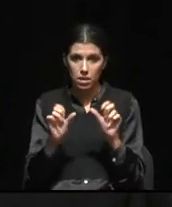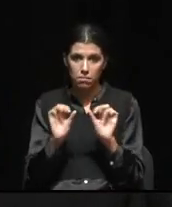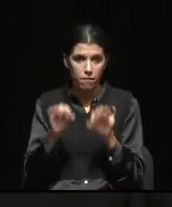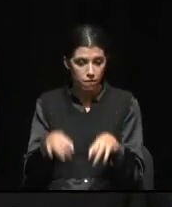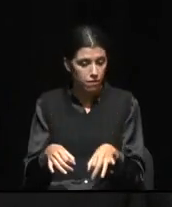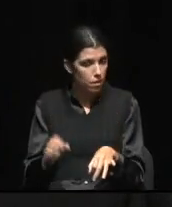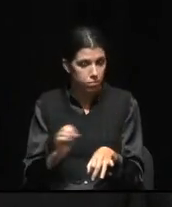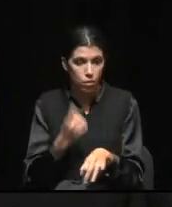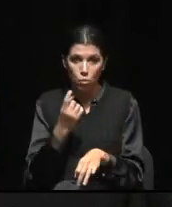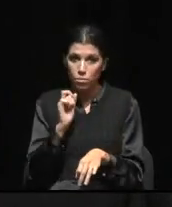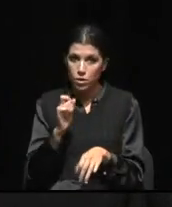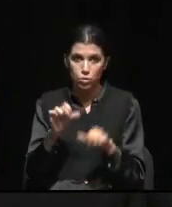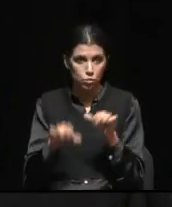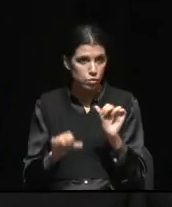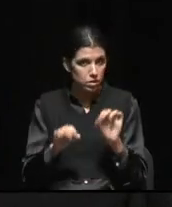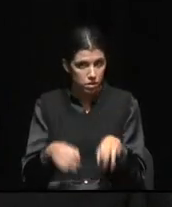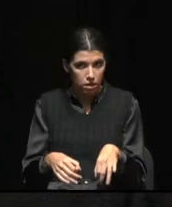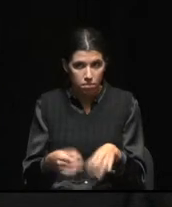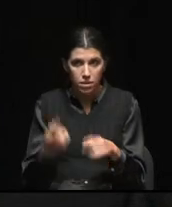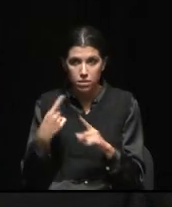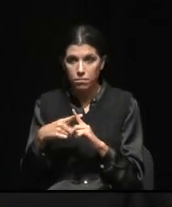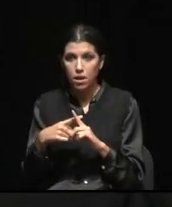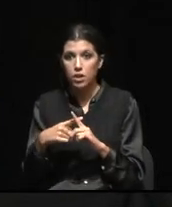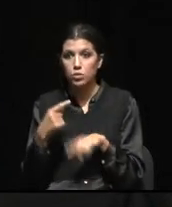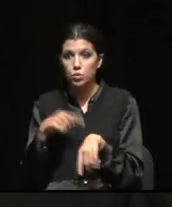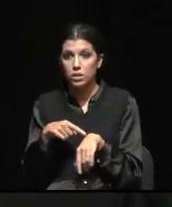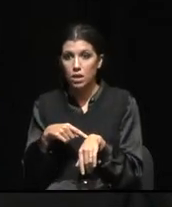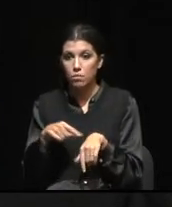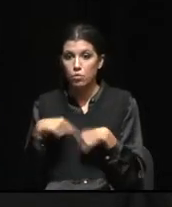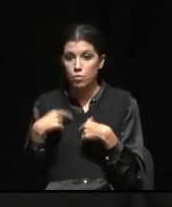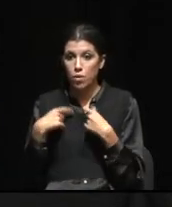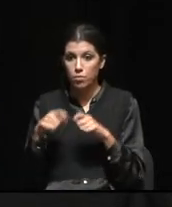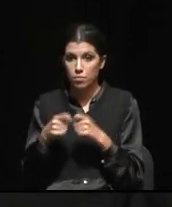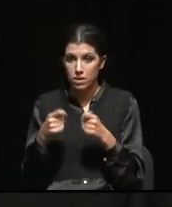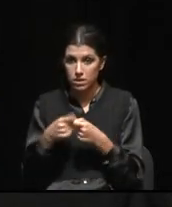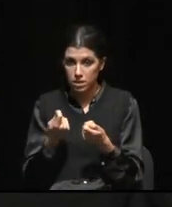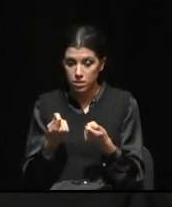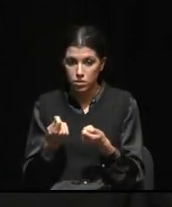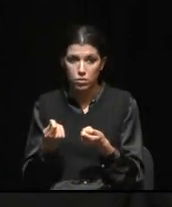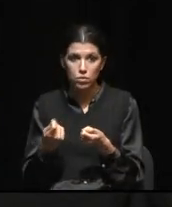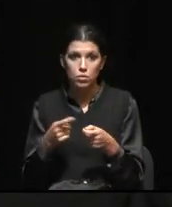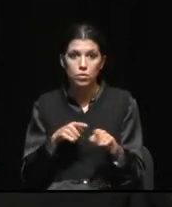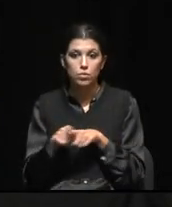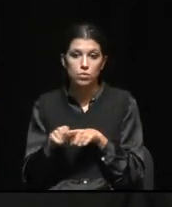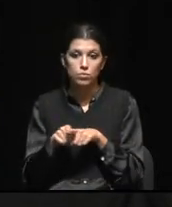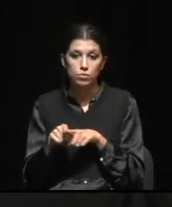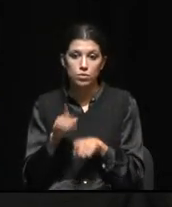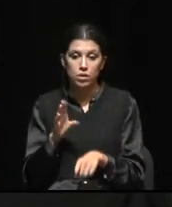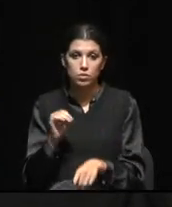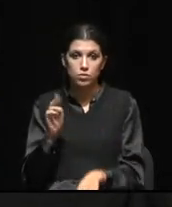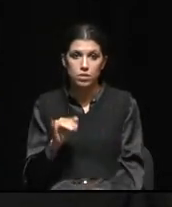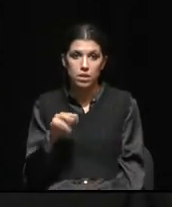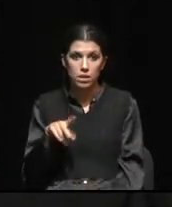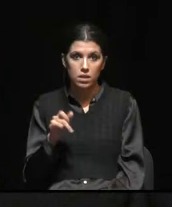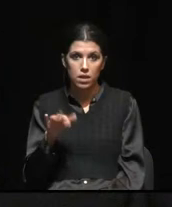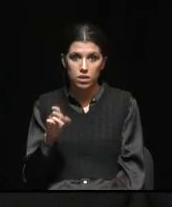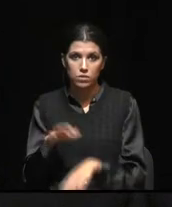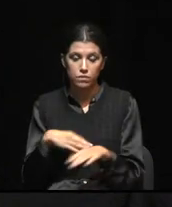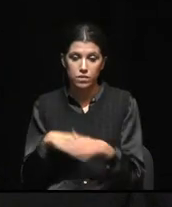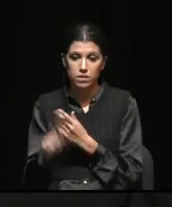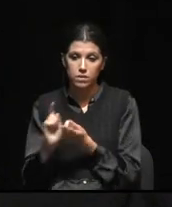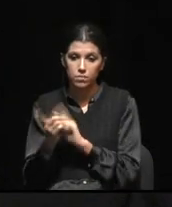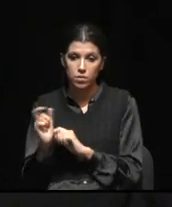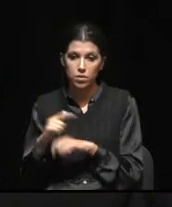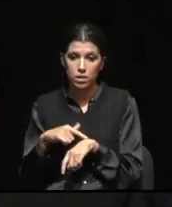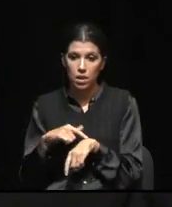um minuto para o encerramento mais o tempo que ainda resta do partido o que tá a dizer o deputado do Zé Inácio Faria é que devemos fazer ao contrar primeiro o